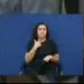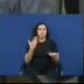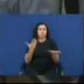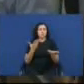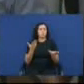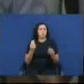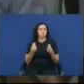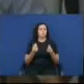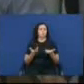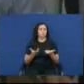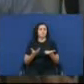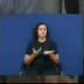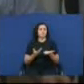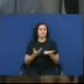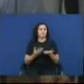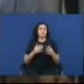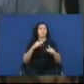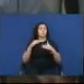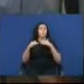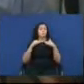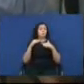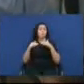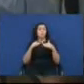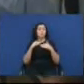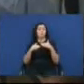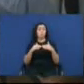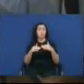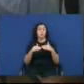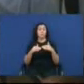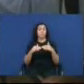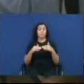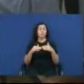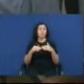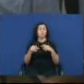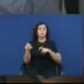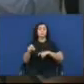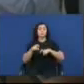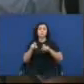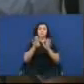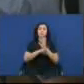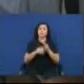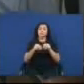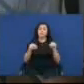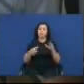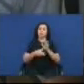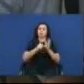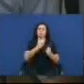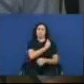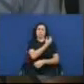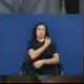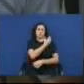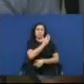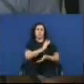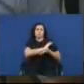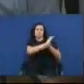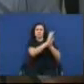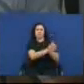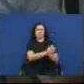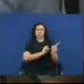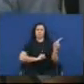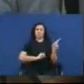impensável. Companheiros do Movimento dos Trabalhadores Rurais Sem Terra, que até tempos atrás eram discriminados,